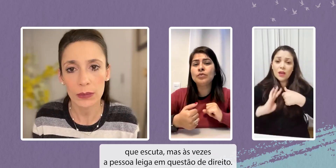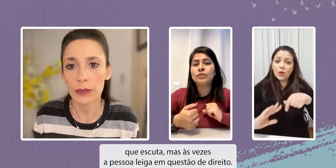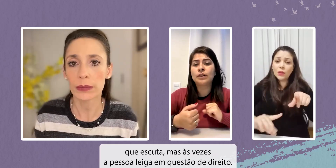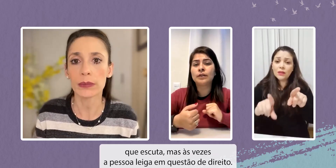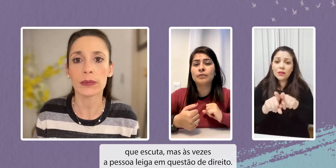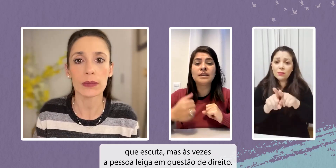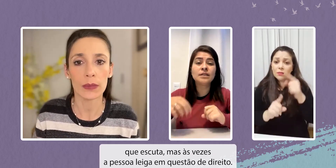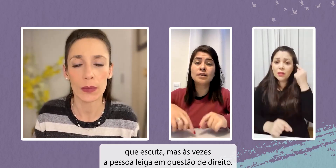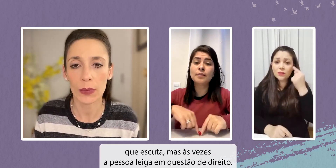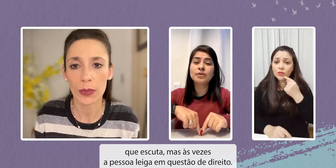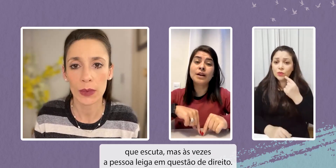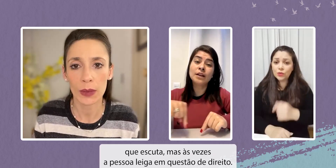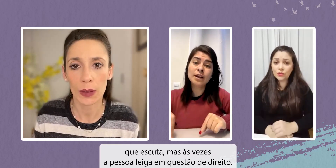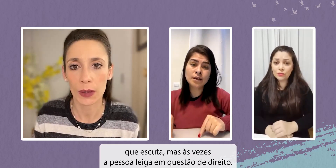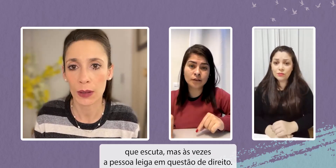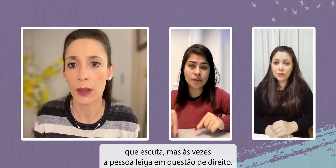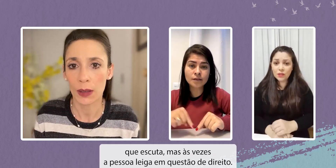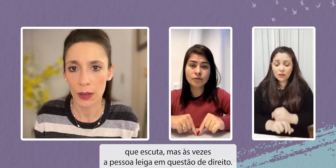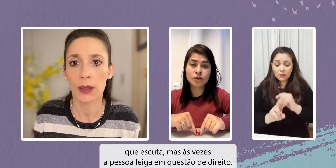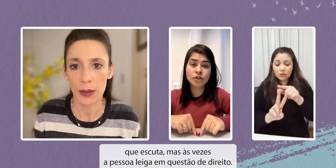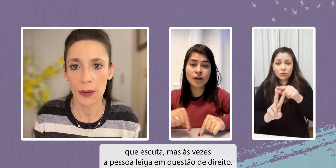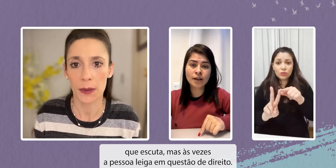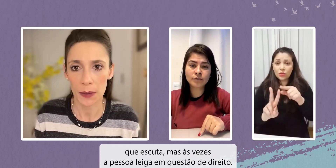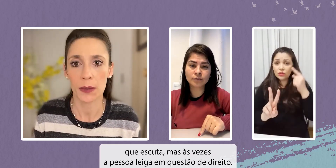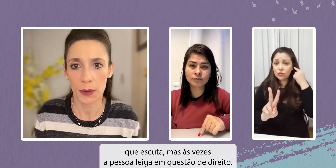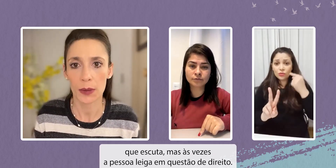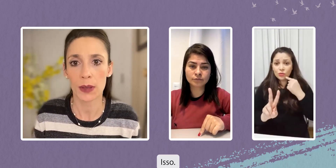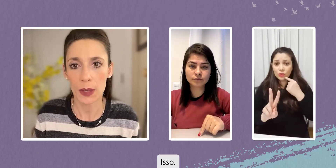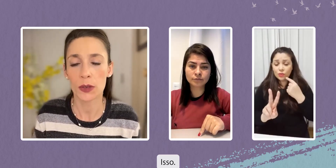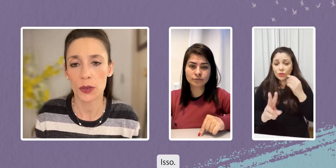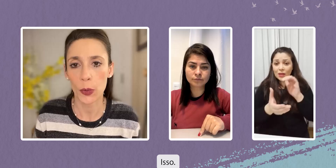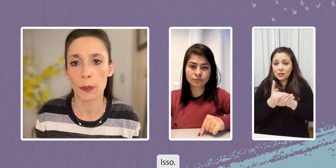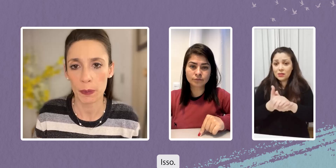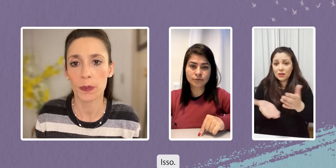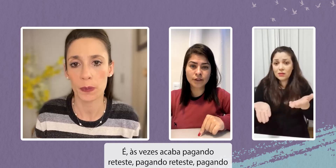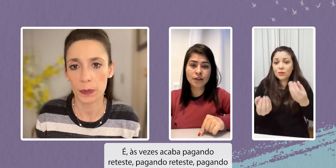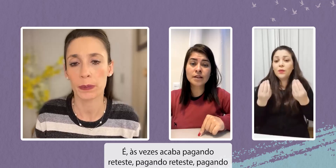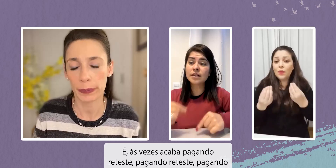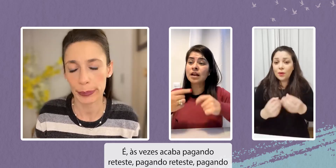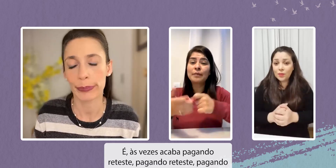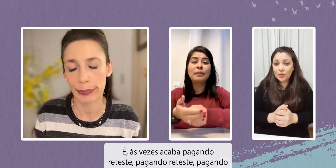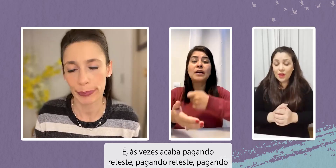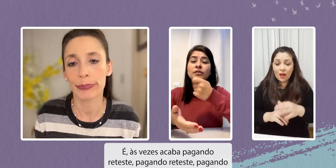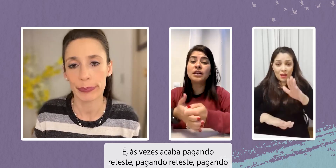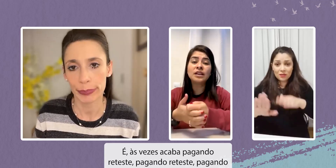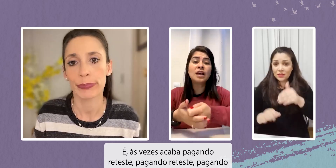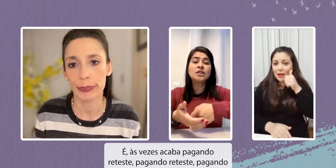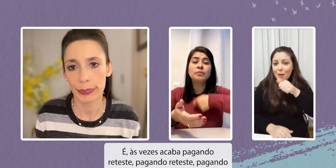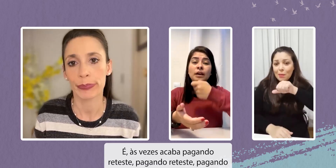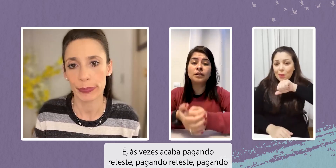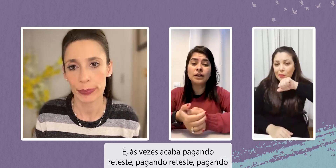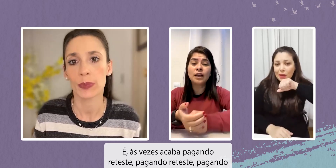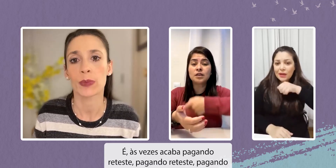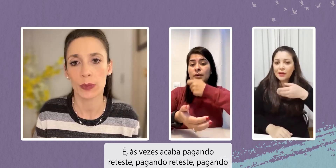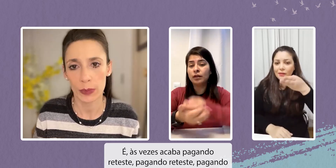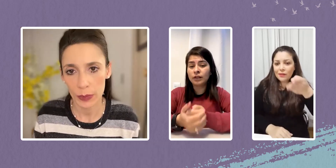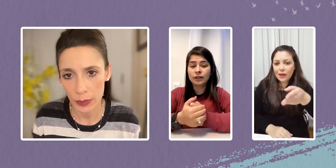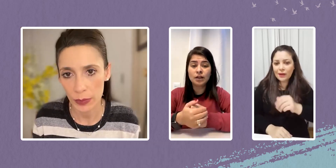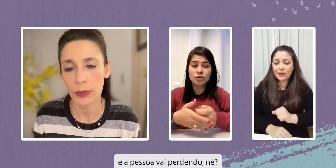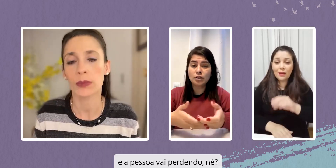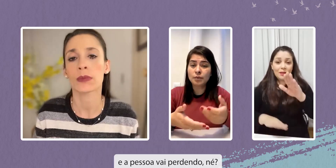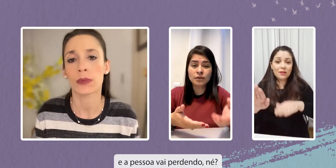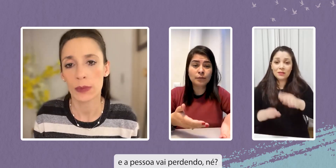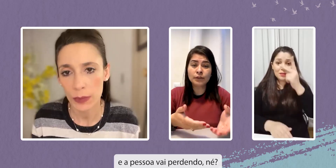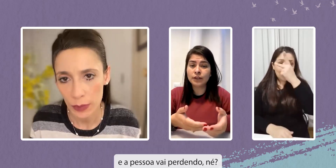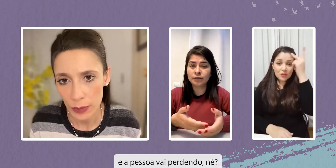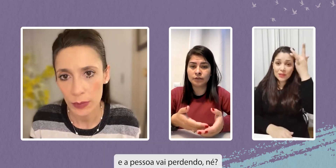que escuta. Mas às vezes a pessoa é leiga em questão de direito. Isso. E às vezes acaba pagando reteste,